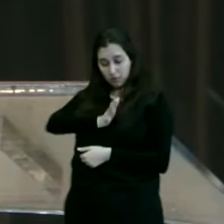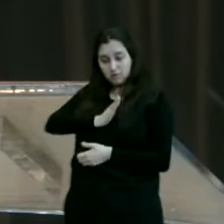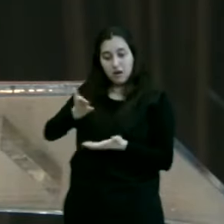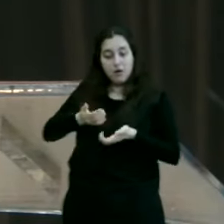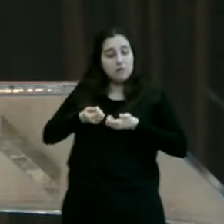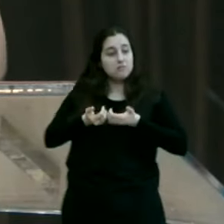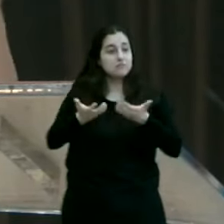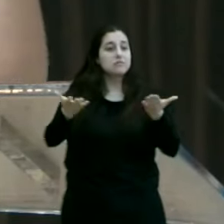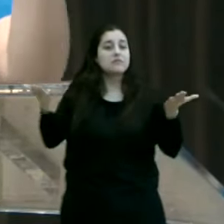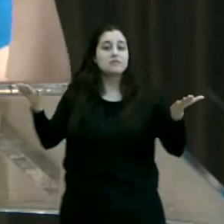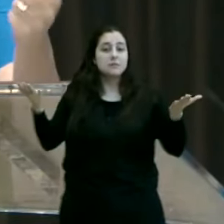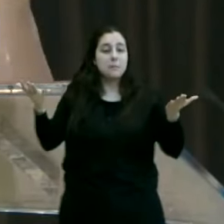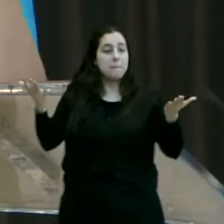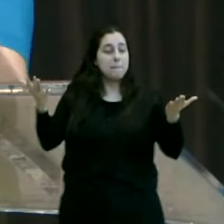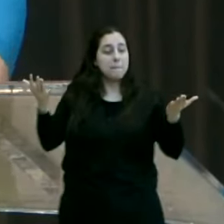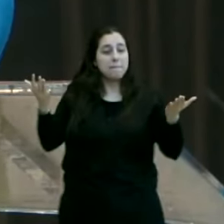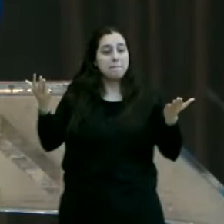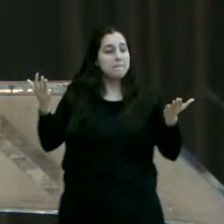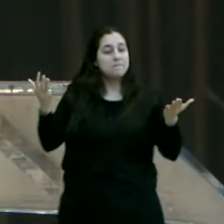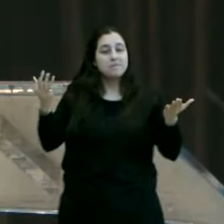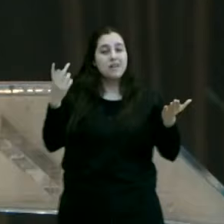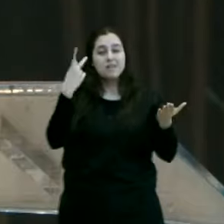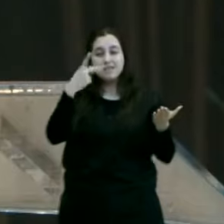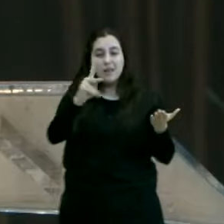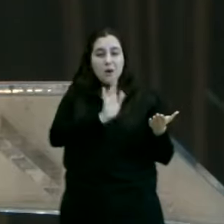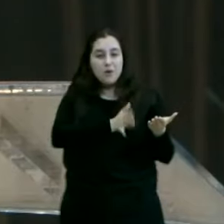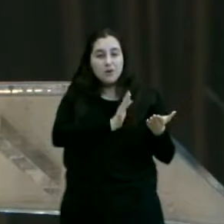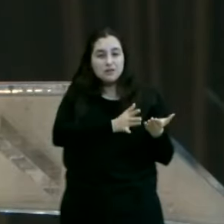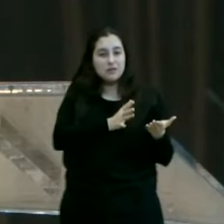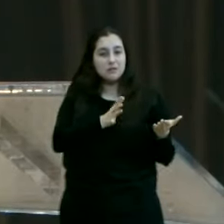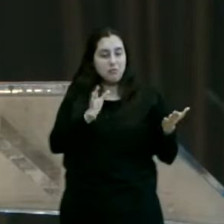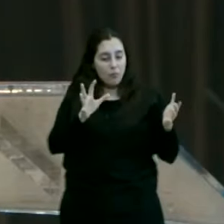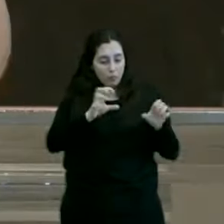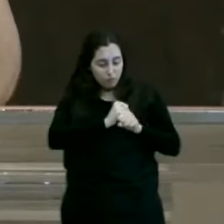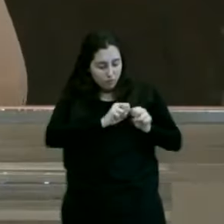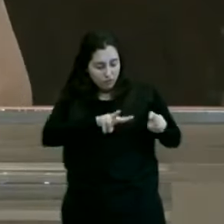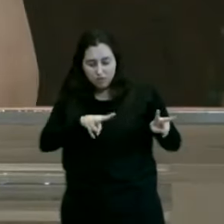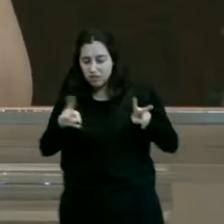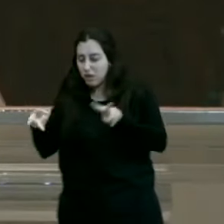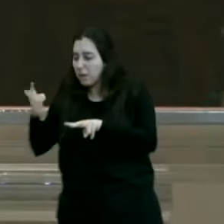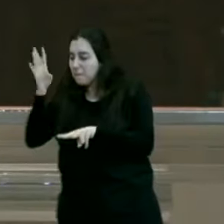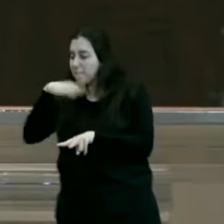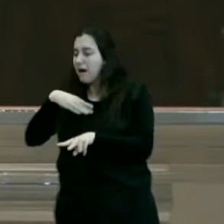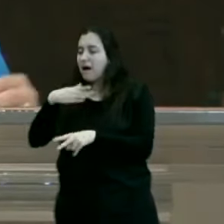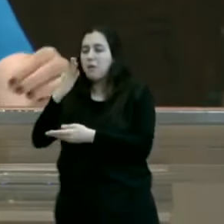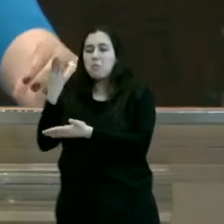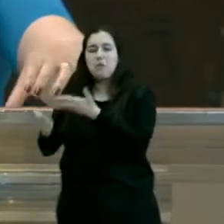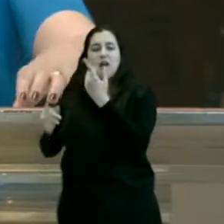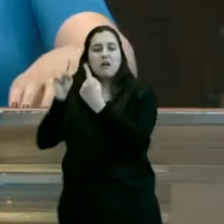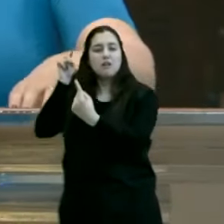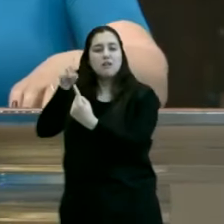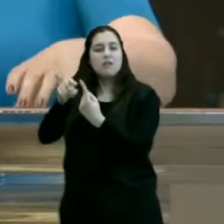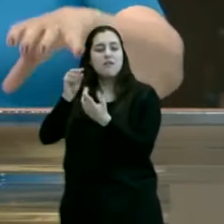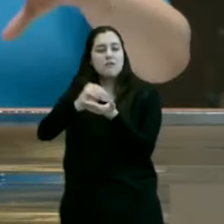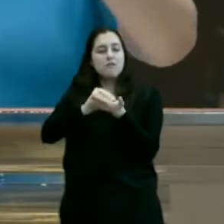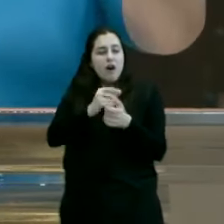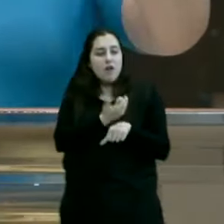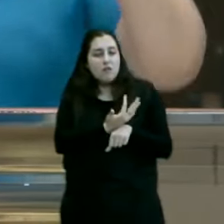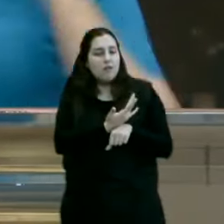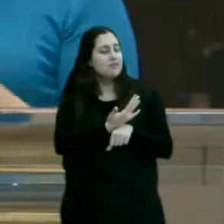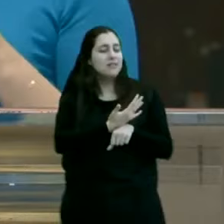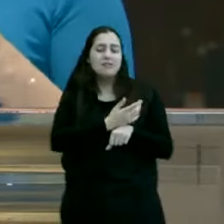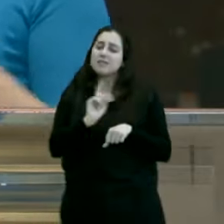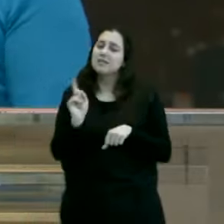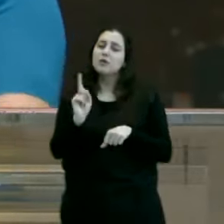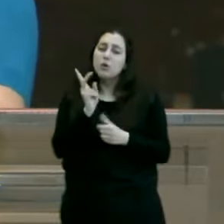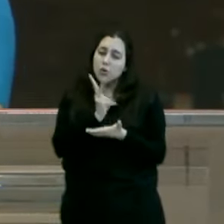de dizer: não permita que o seu coração se desconfigure e perca o fogo do avivamento.